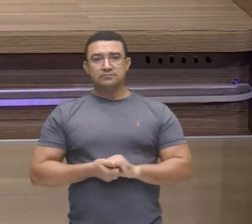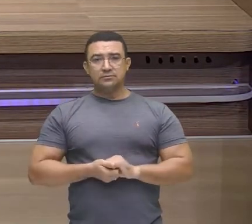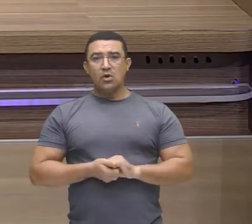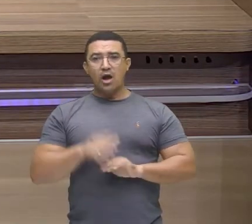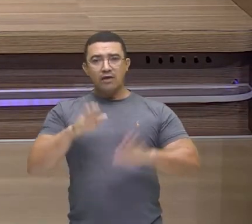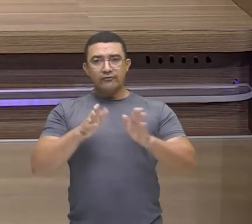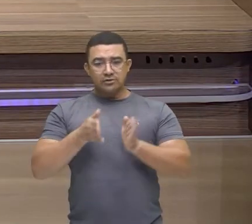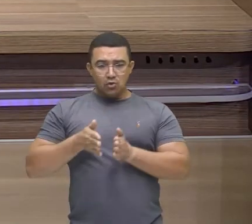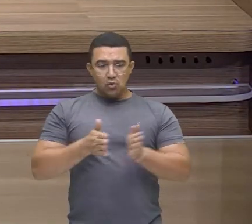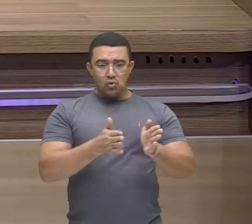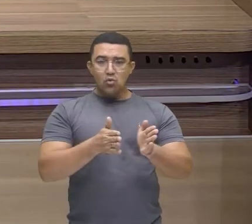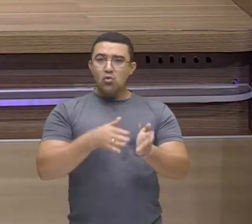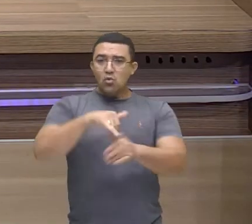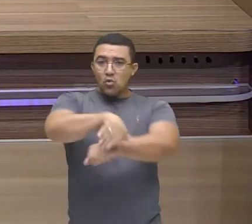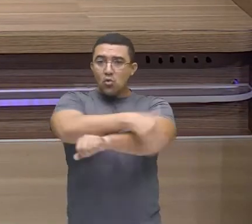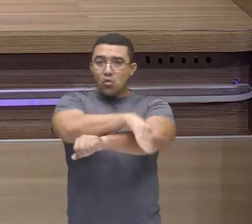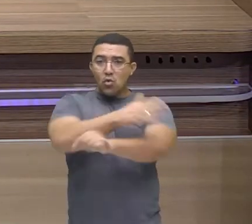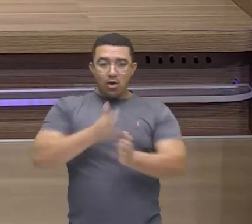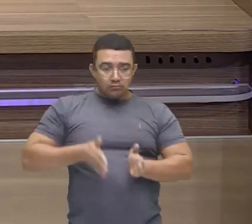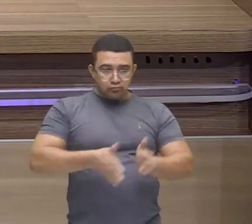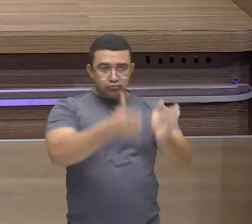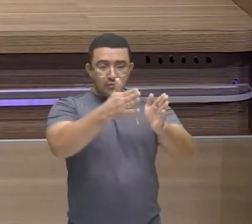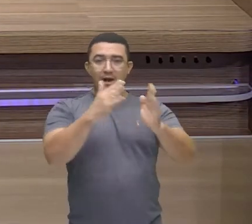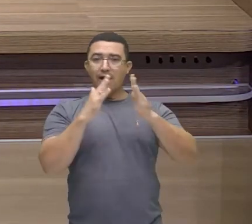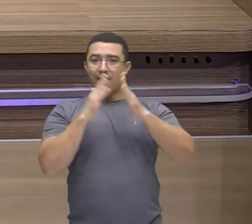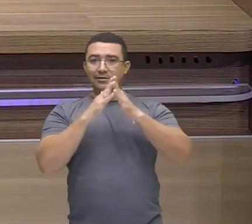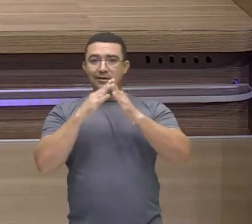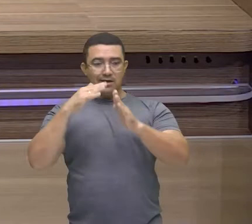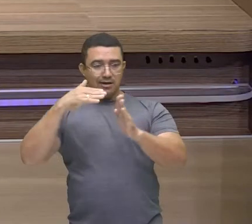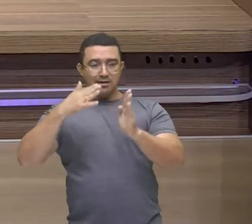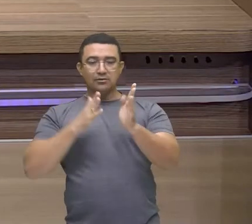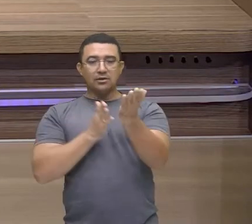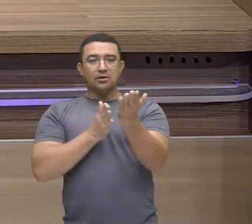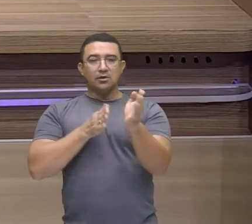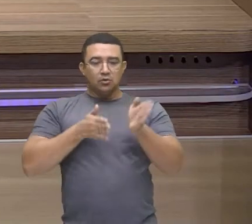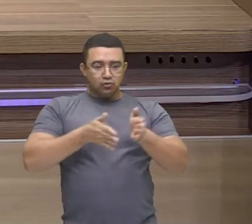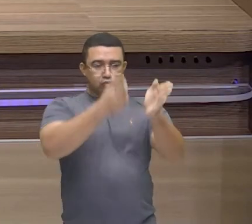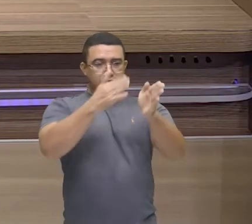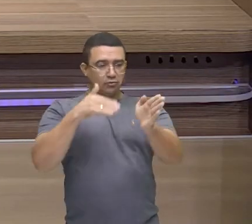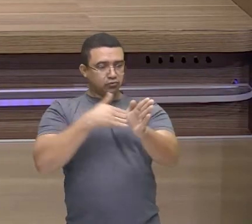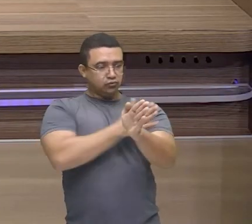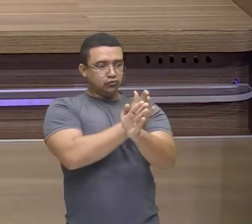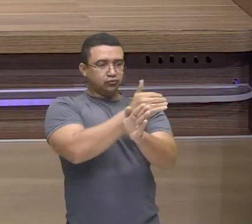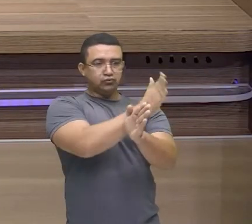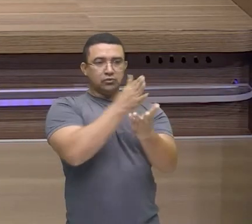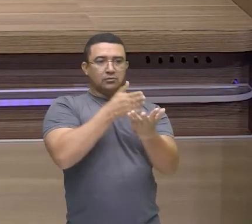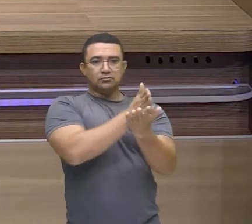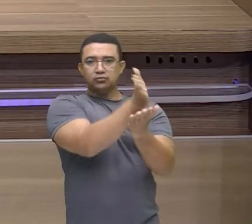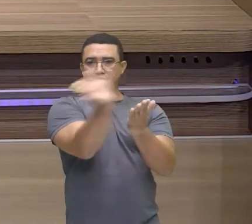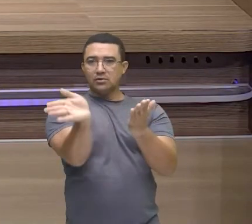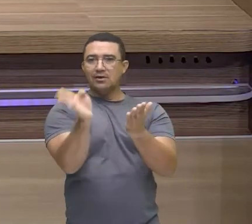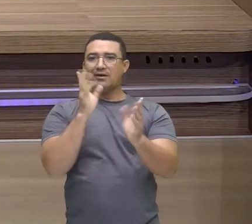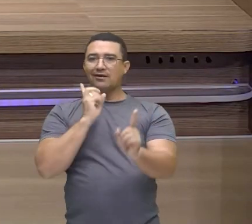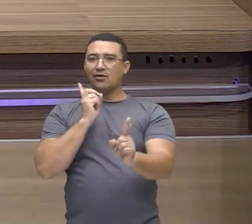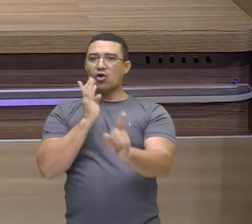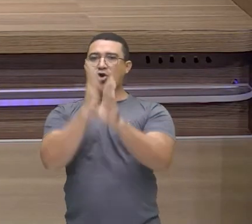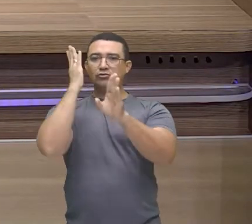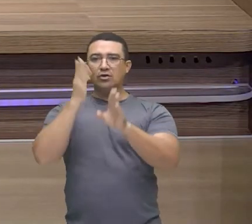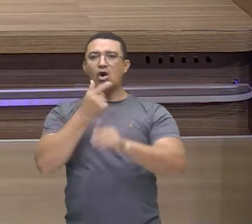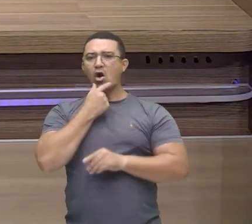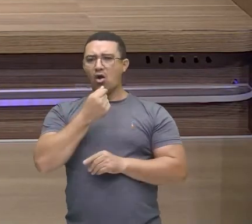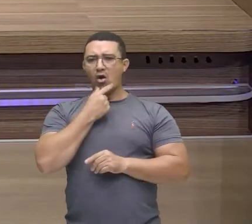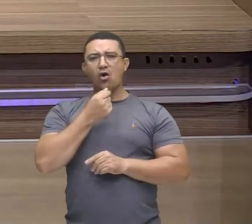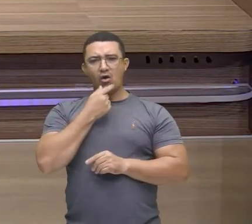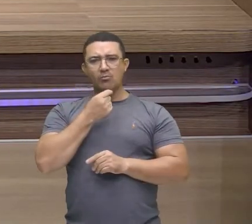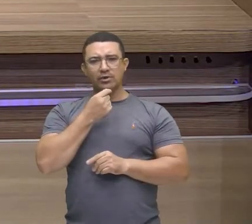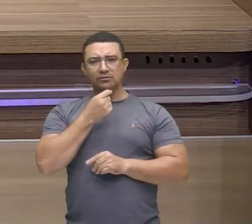rua, dobra aqui, a casa dela é aqui. Mas ela vai pelo meio das casas, tem alguém para abusar sexualmente dela. Então, hoje o pessoal